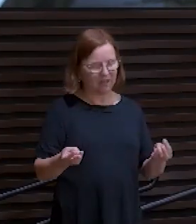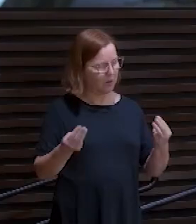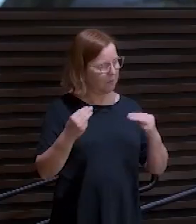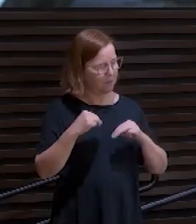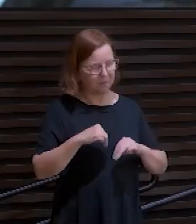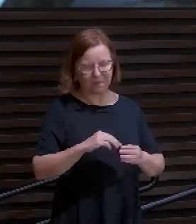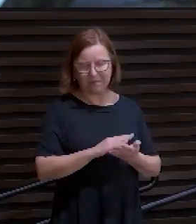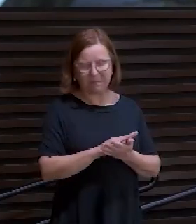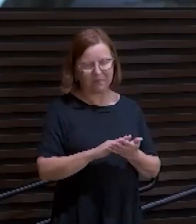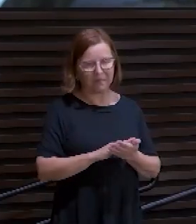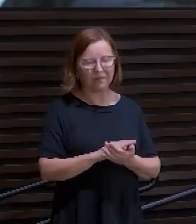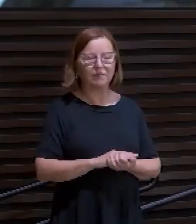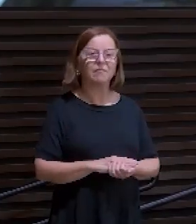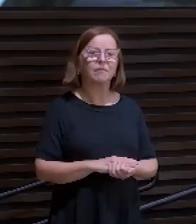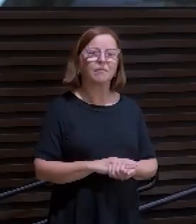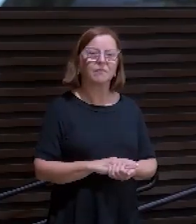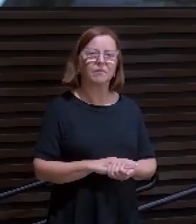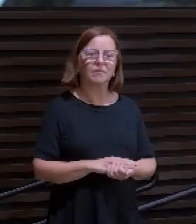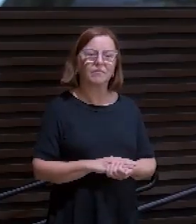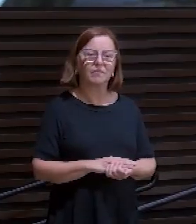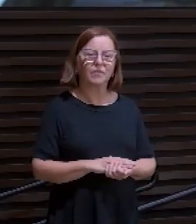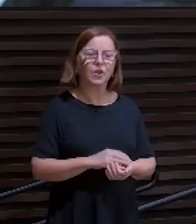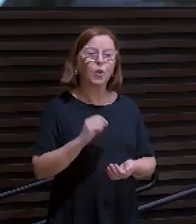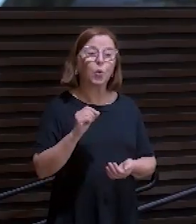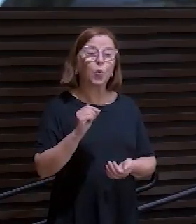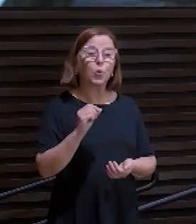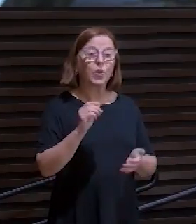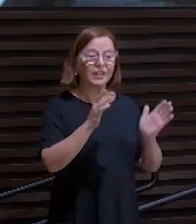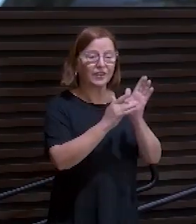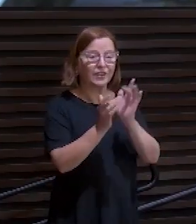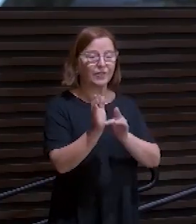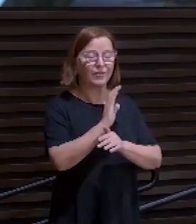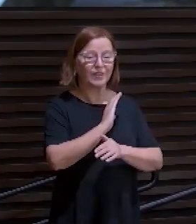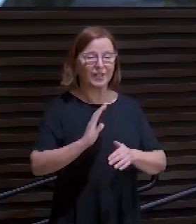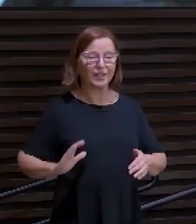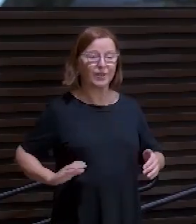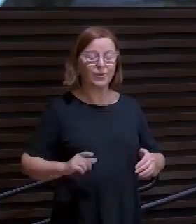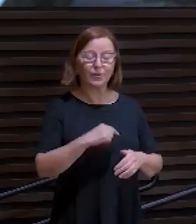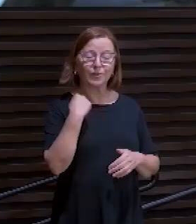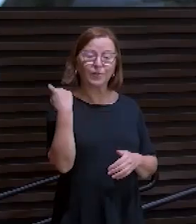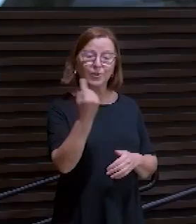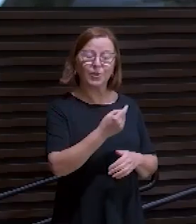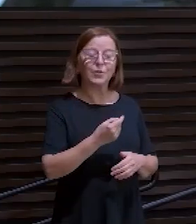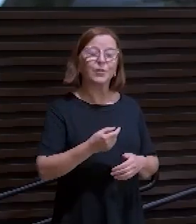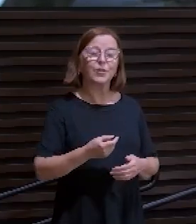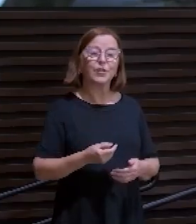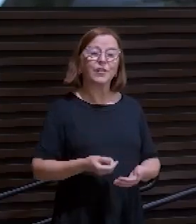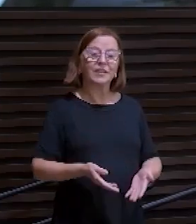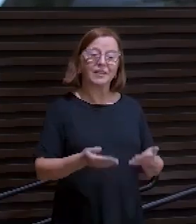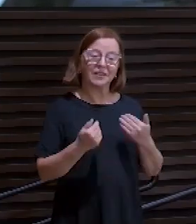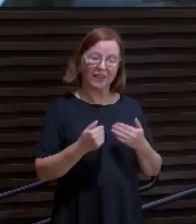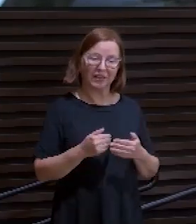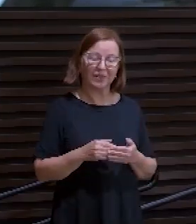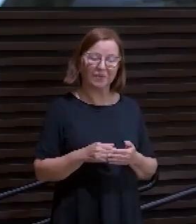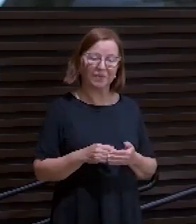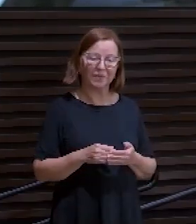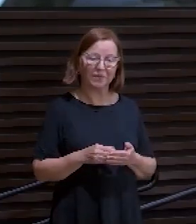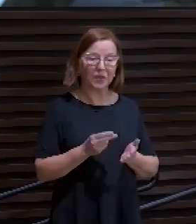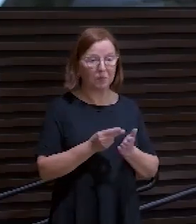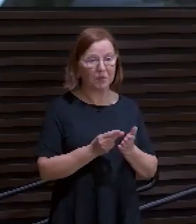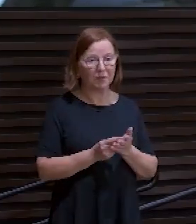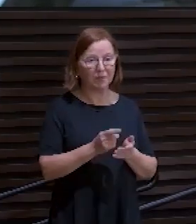O que é que Jesus Cristo nos oferece, irmãos, se não é exatamente o mesmo? Nós o